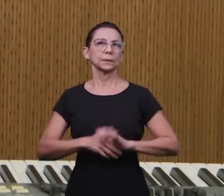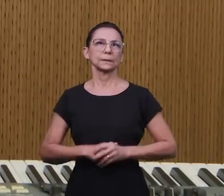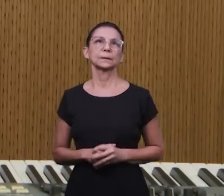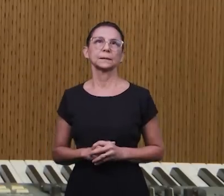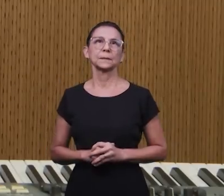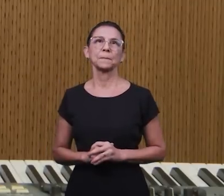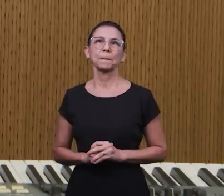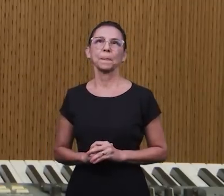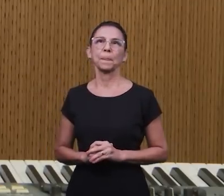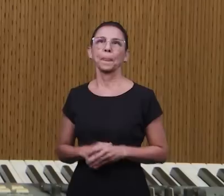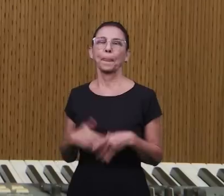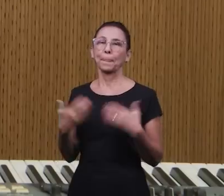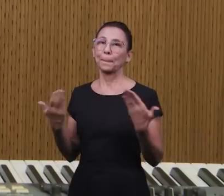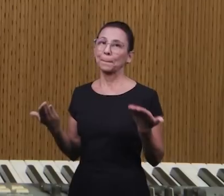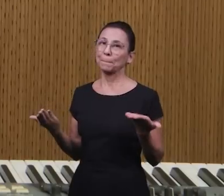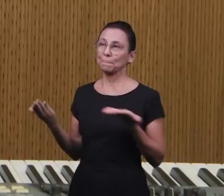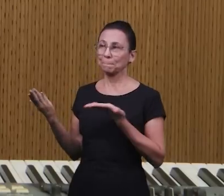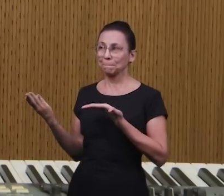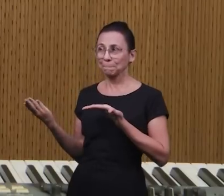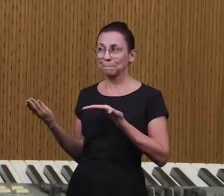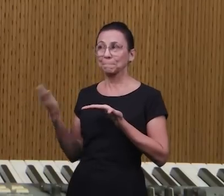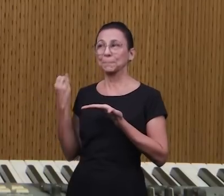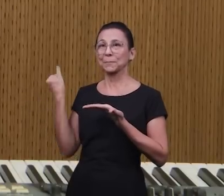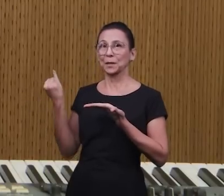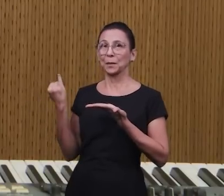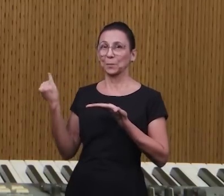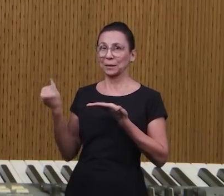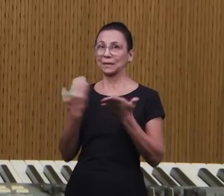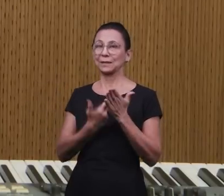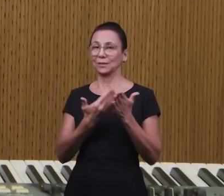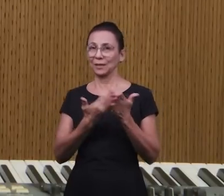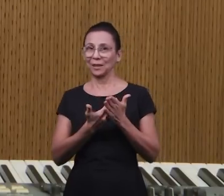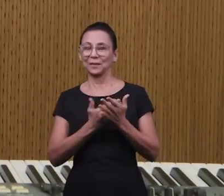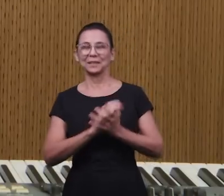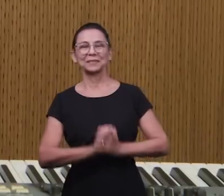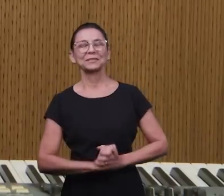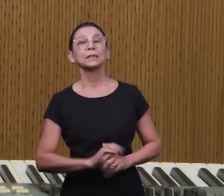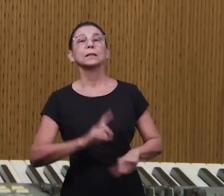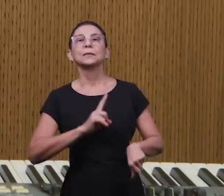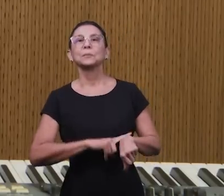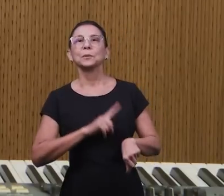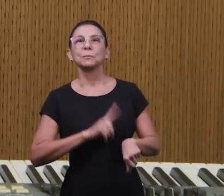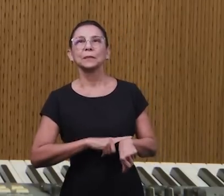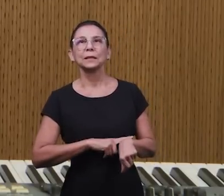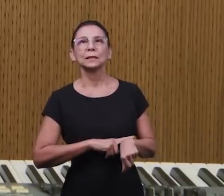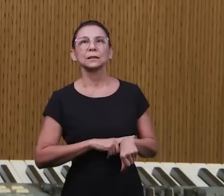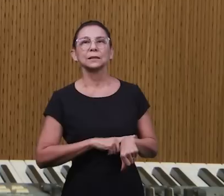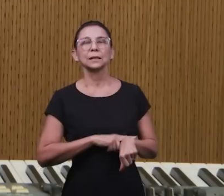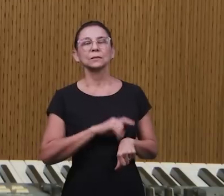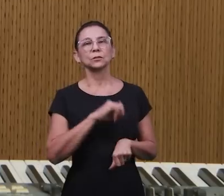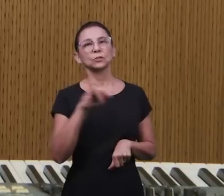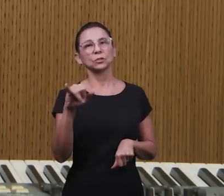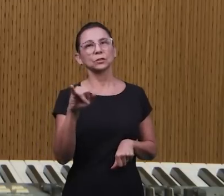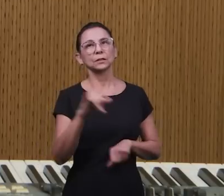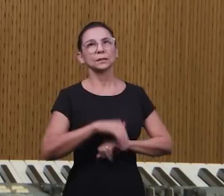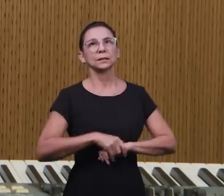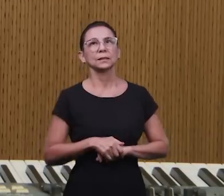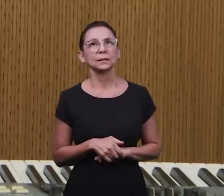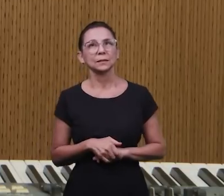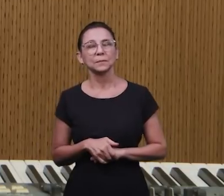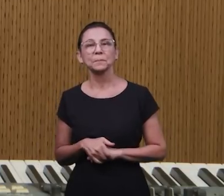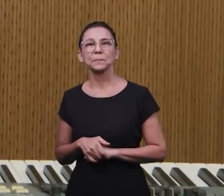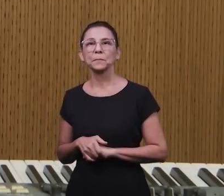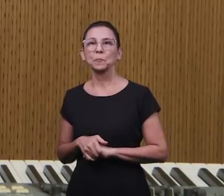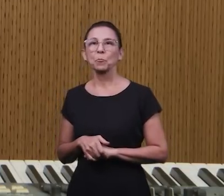estruturas. Chegamos aqui numa parte importante da nossa aula, que é o momento de dizer para